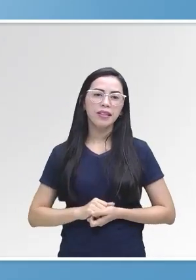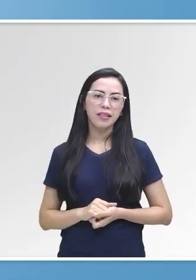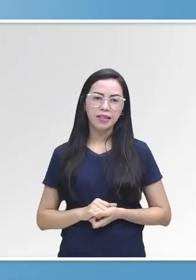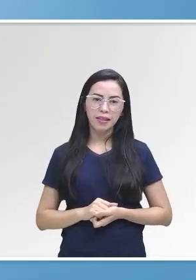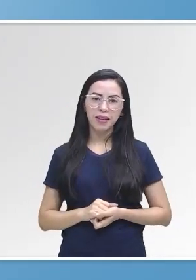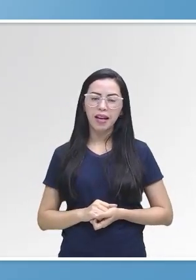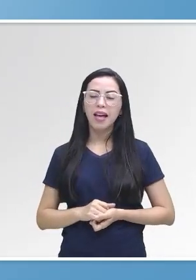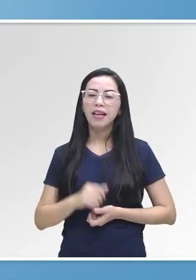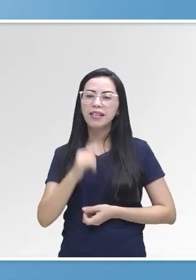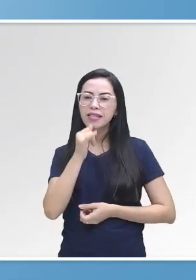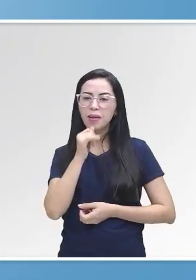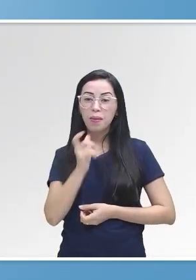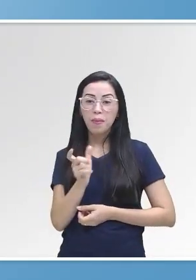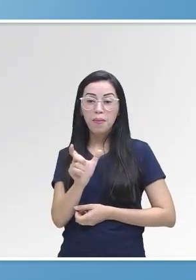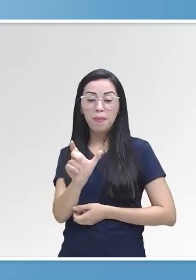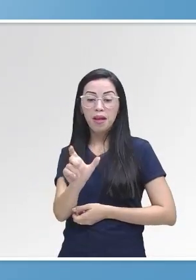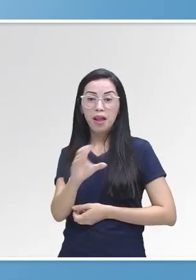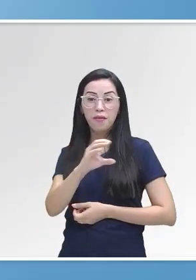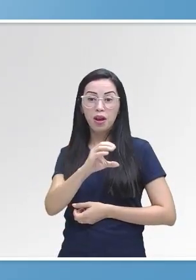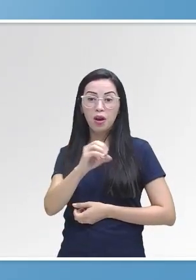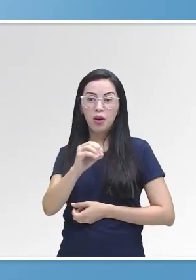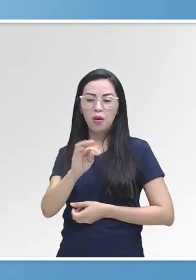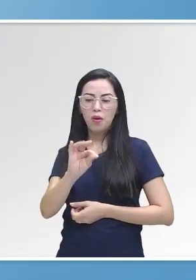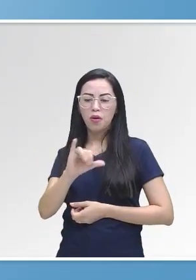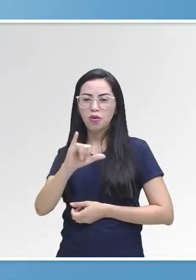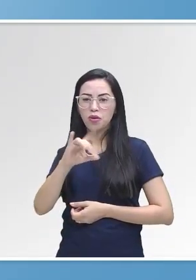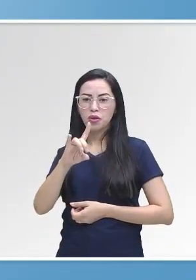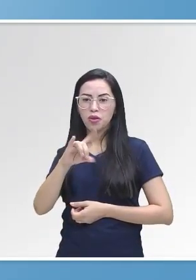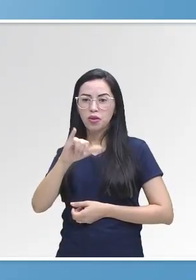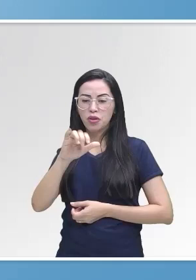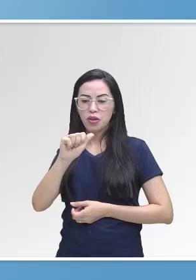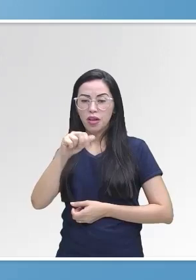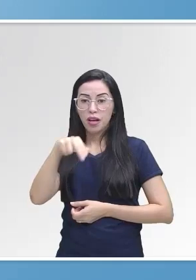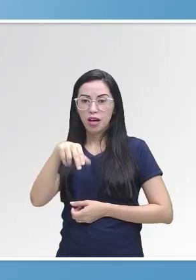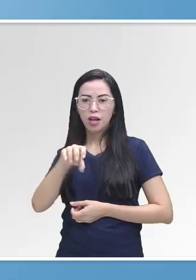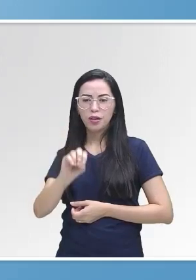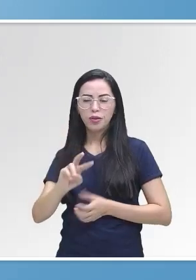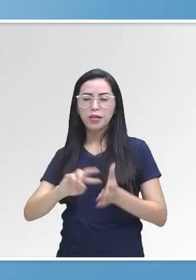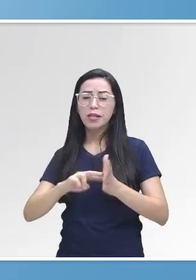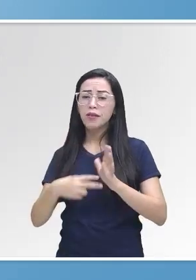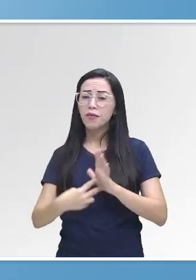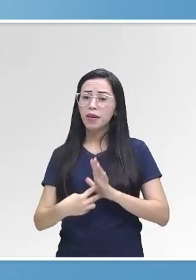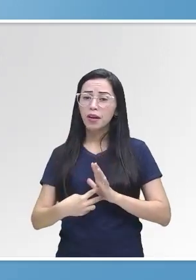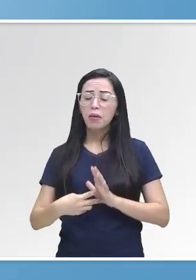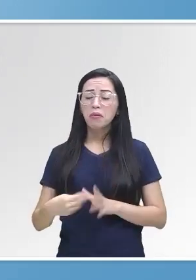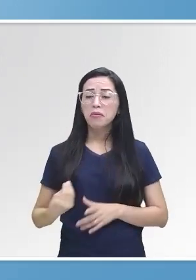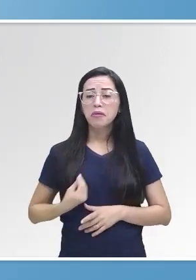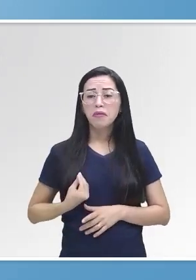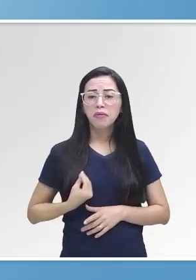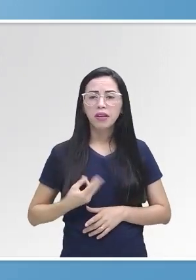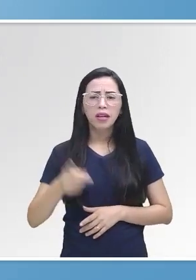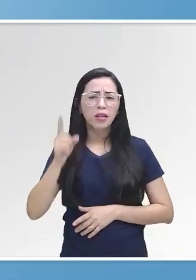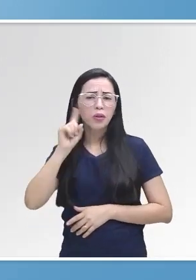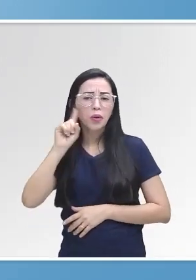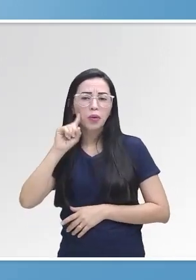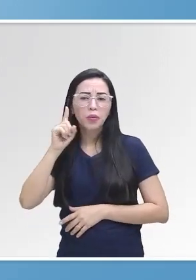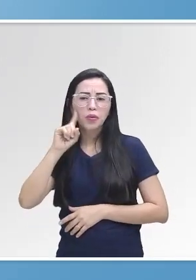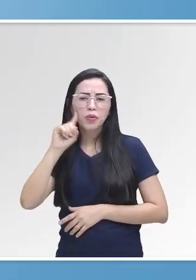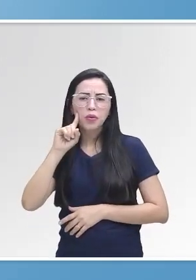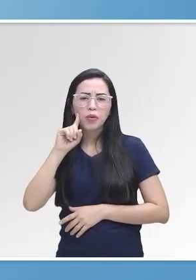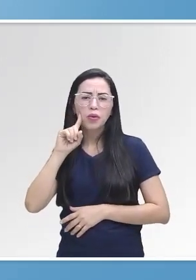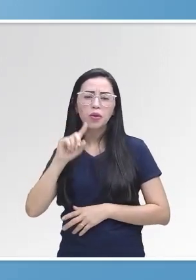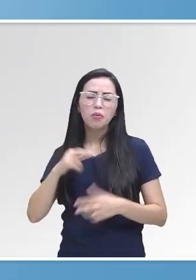com essa palavra cotidiano que que eu conte Gelo o nosso dia a dia Nada melhor do que a gente aprender com as coisas que acontecem